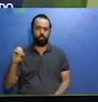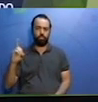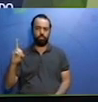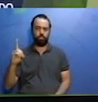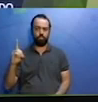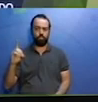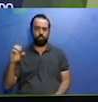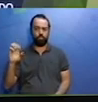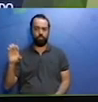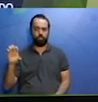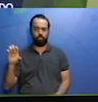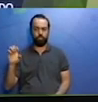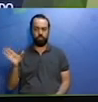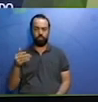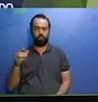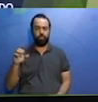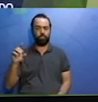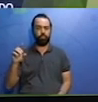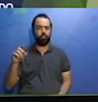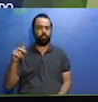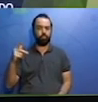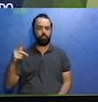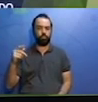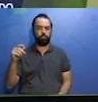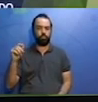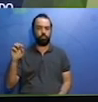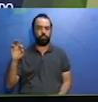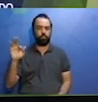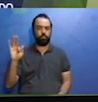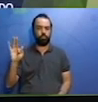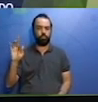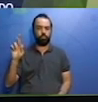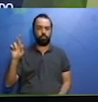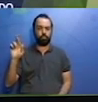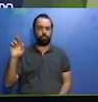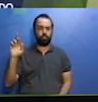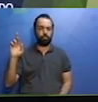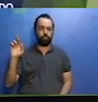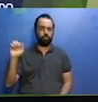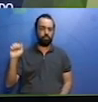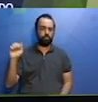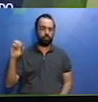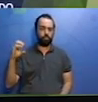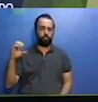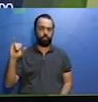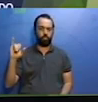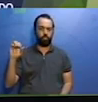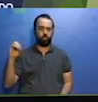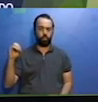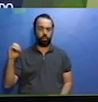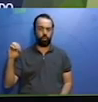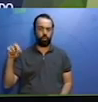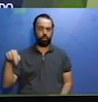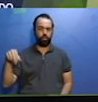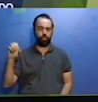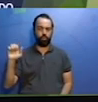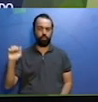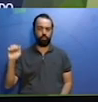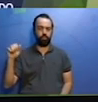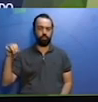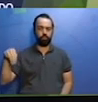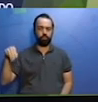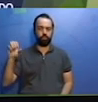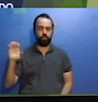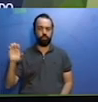recheado de bolinhas de vidro ou de porcelana, que tem a função de separar as substâncias pelo seu ponto de ebulição.